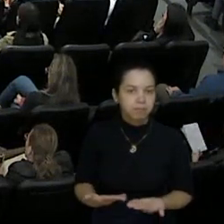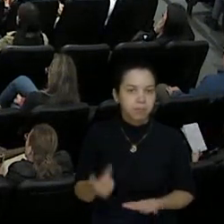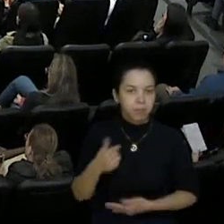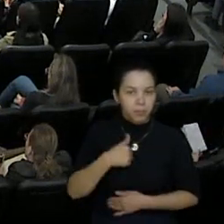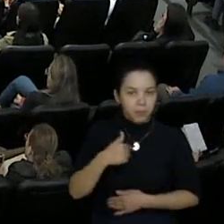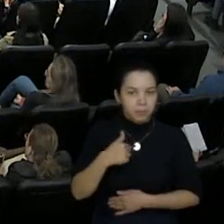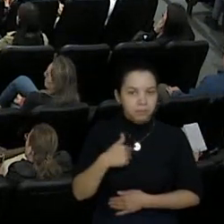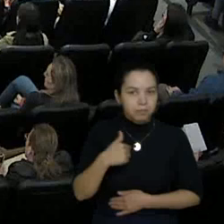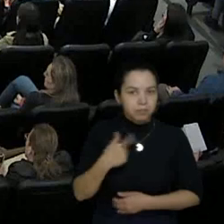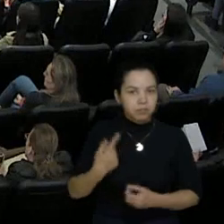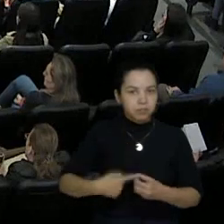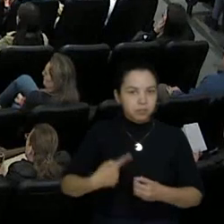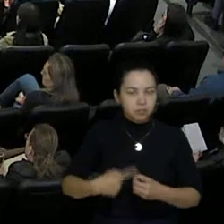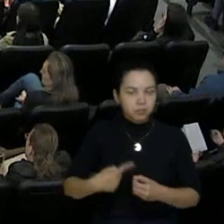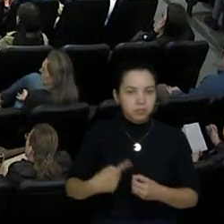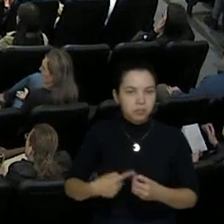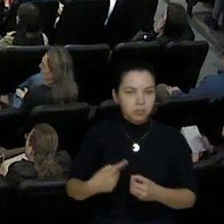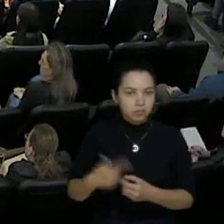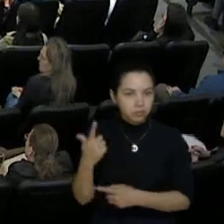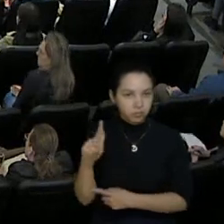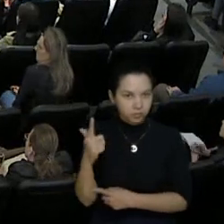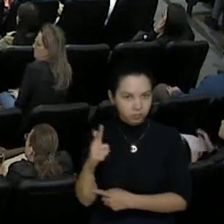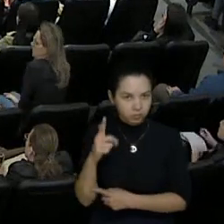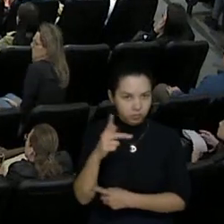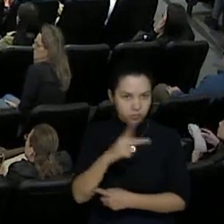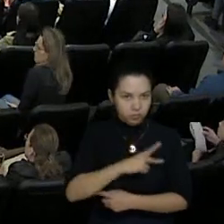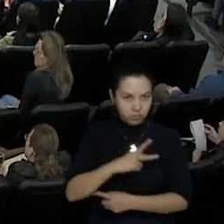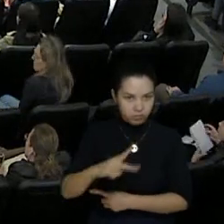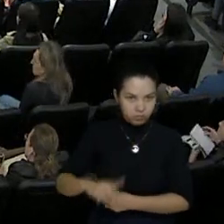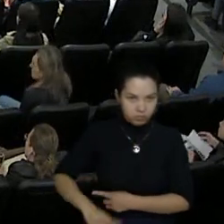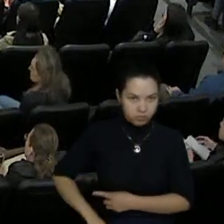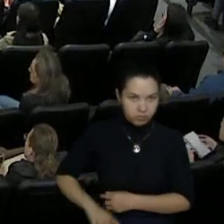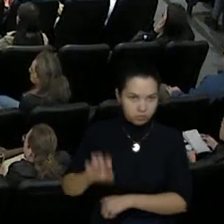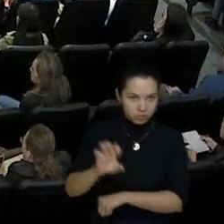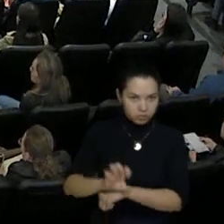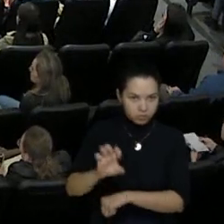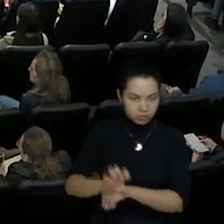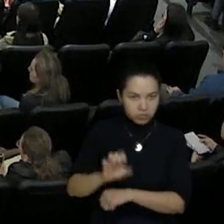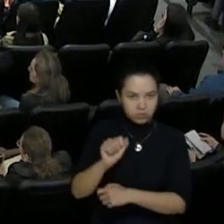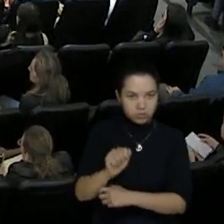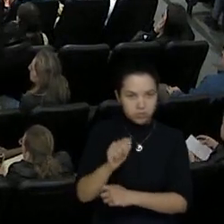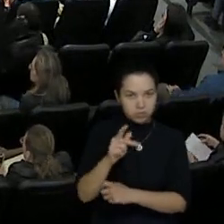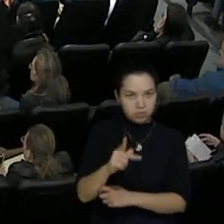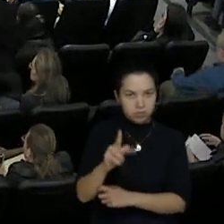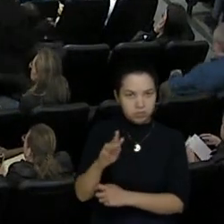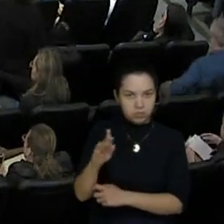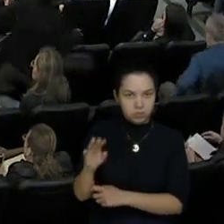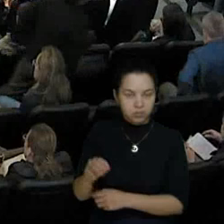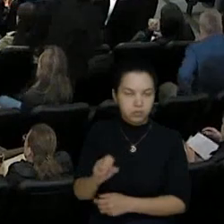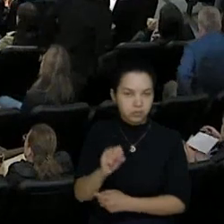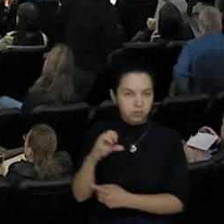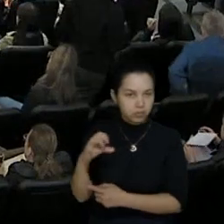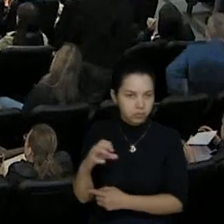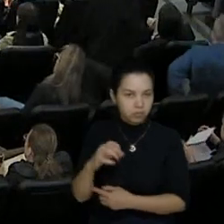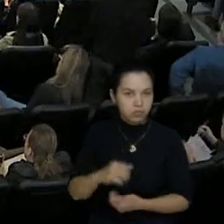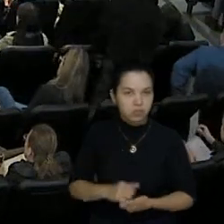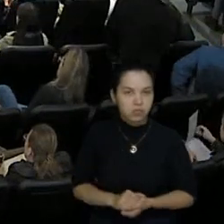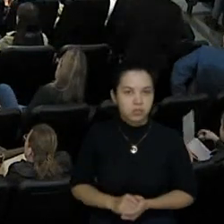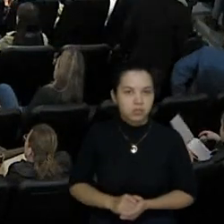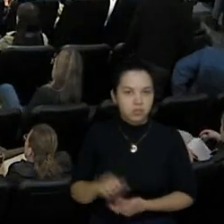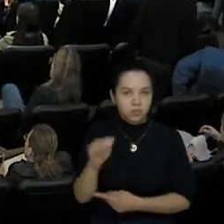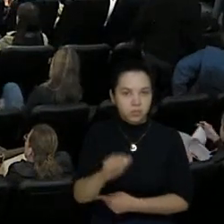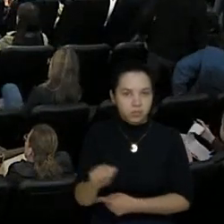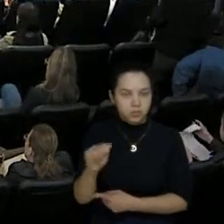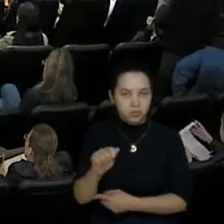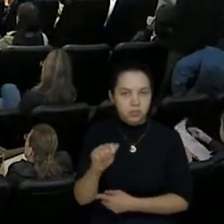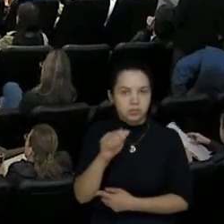de Gaspar além de presidente da Estadual da bpp Santa Catarina é a associação que que